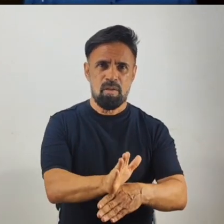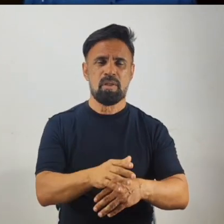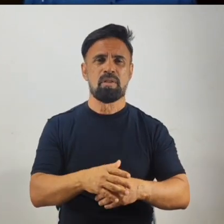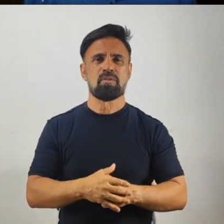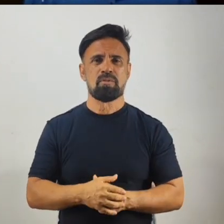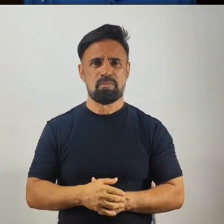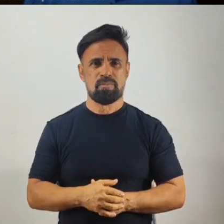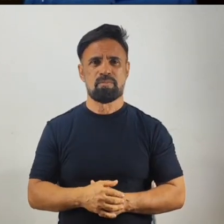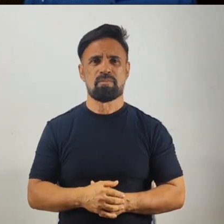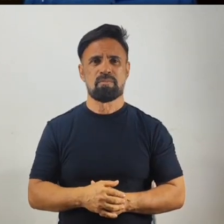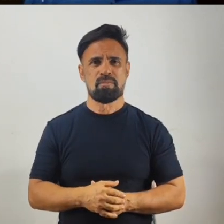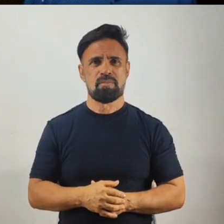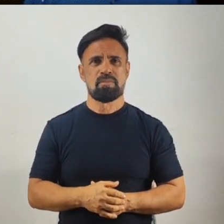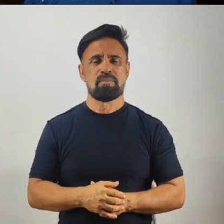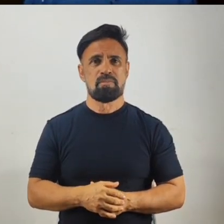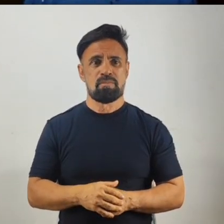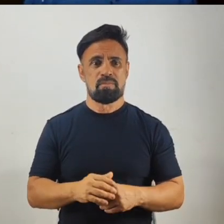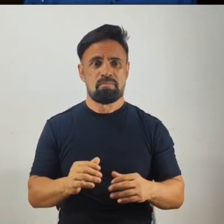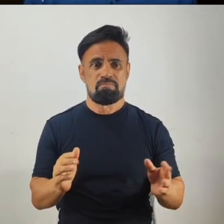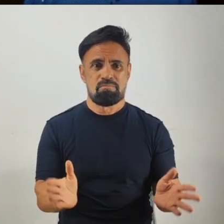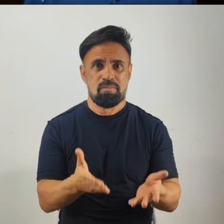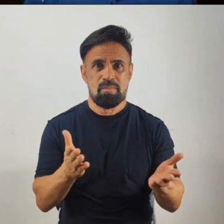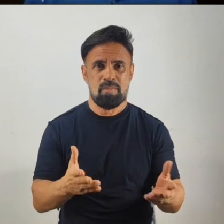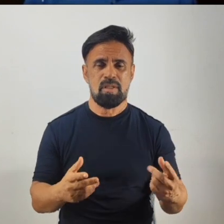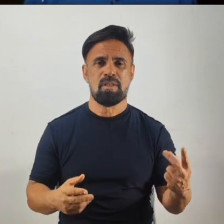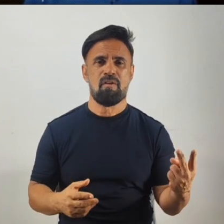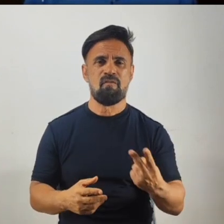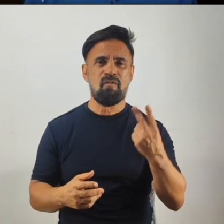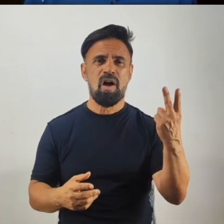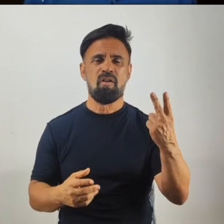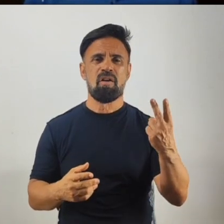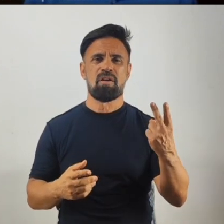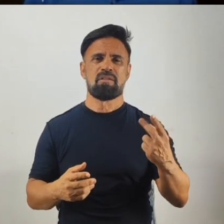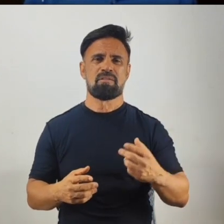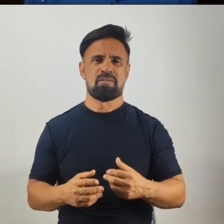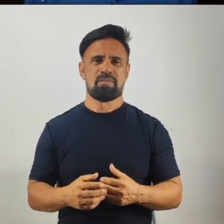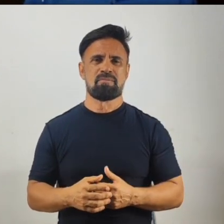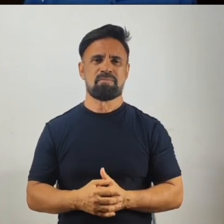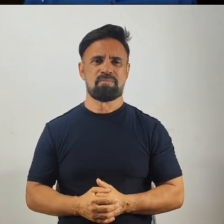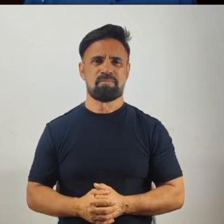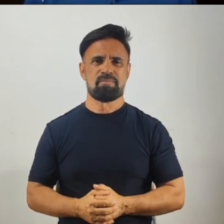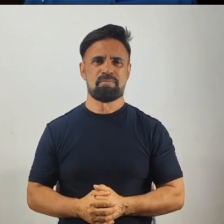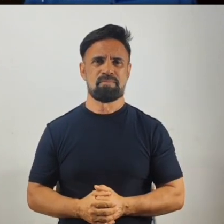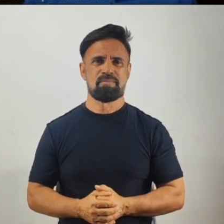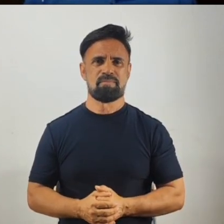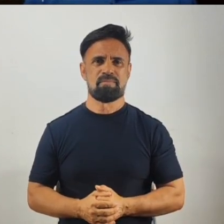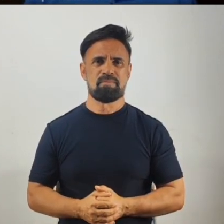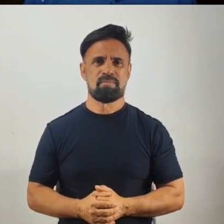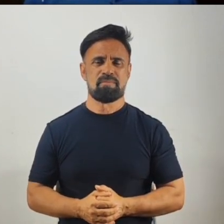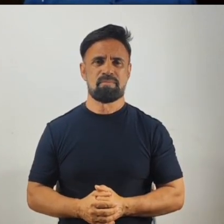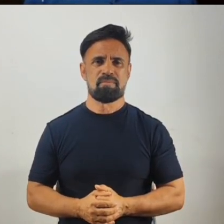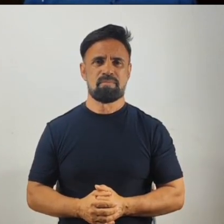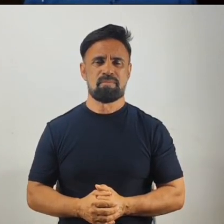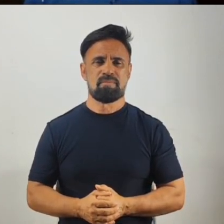para colaboradores e que seja promotora da valorização e da integração.